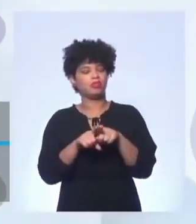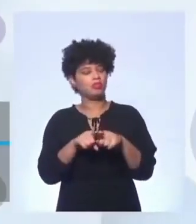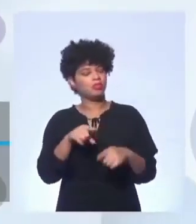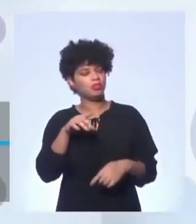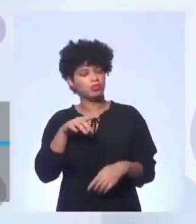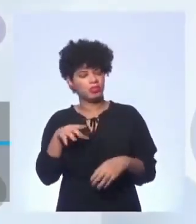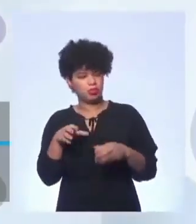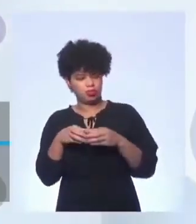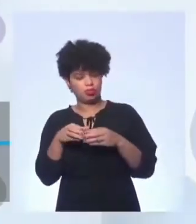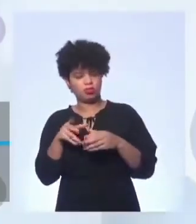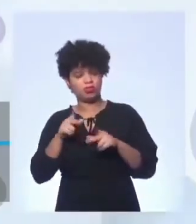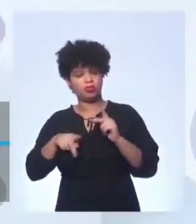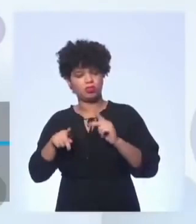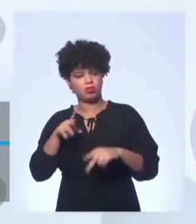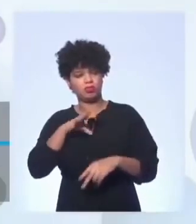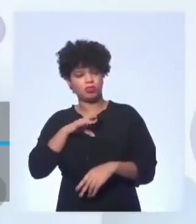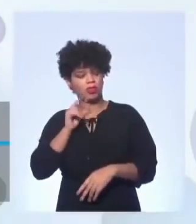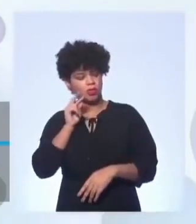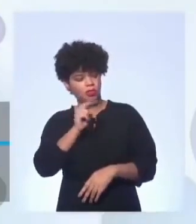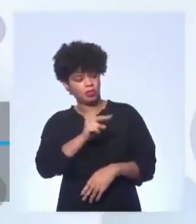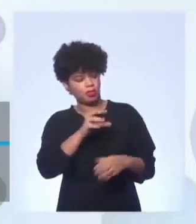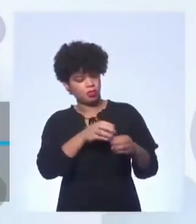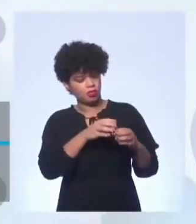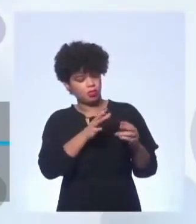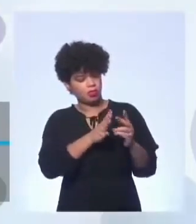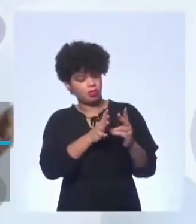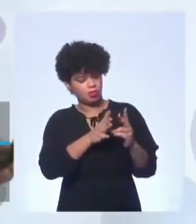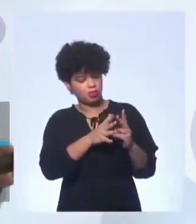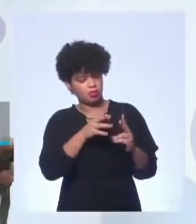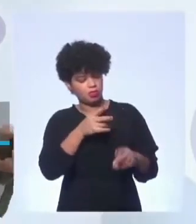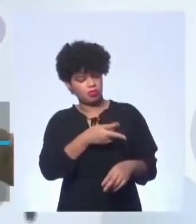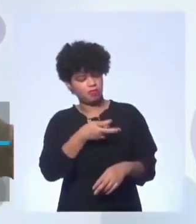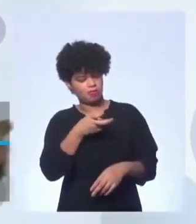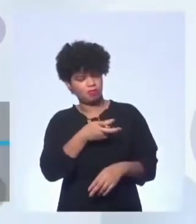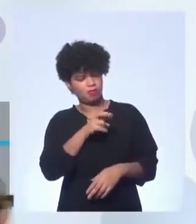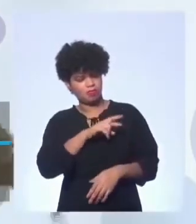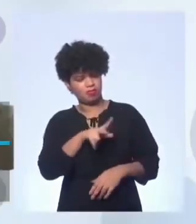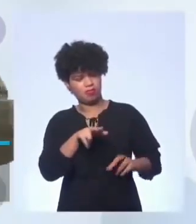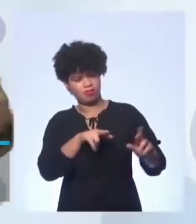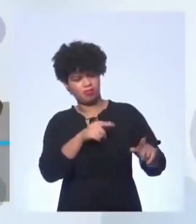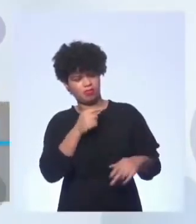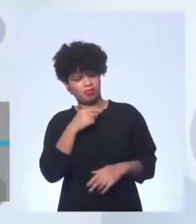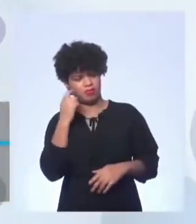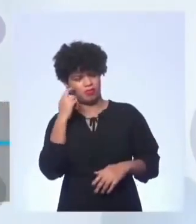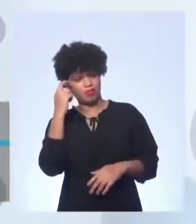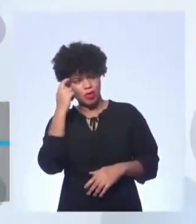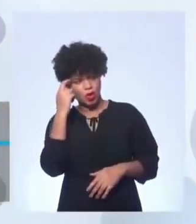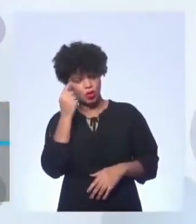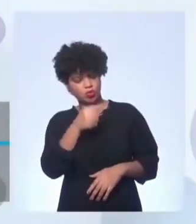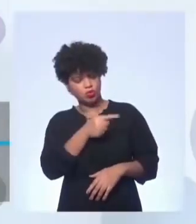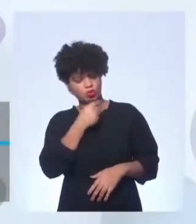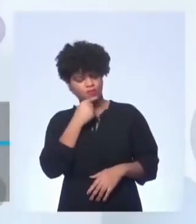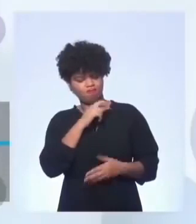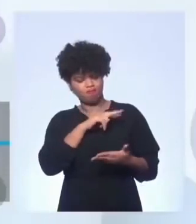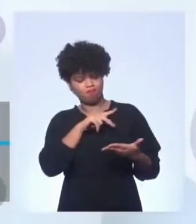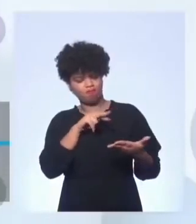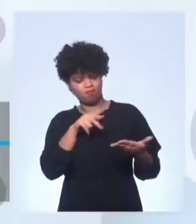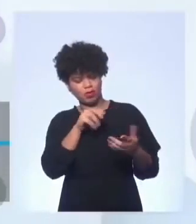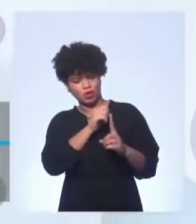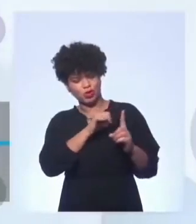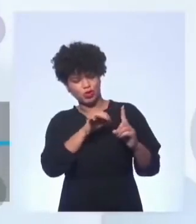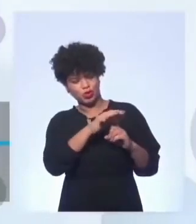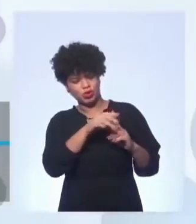se relacionar, seja os europeus ao observarem toda a cultura e toda a construção